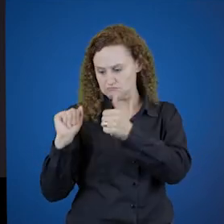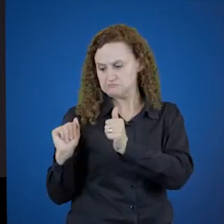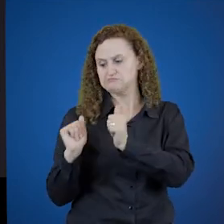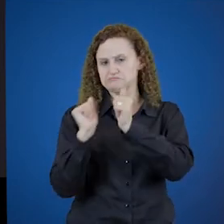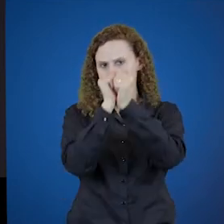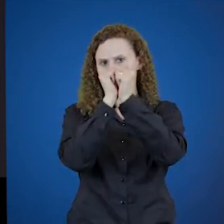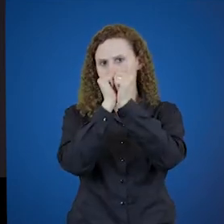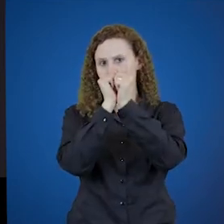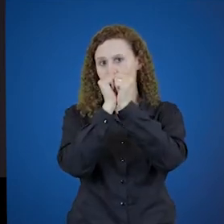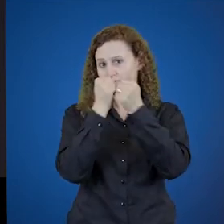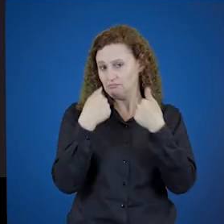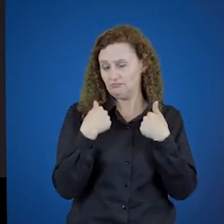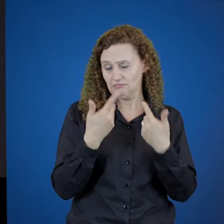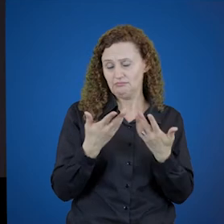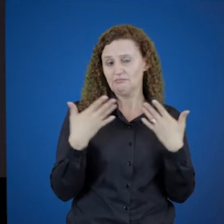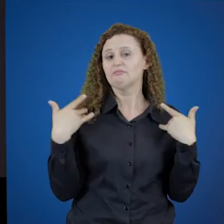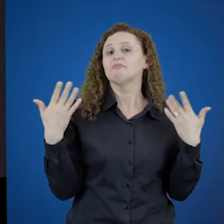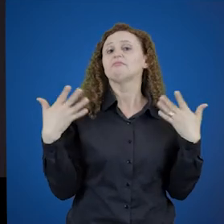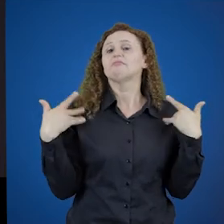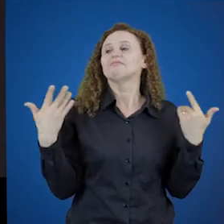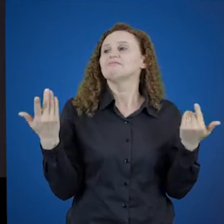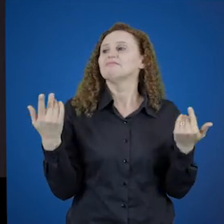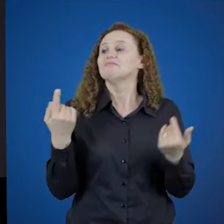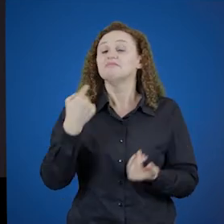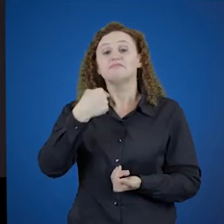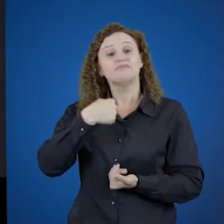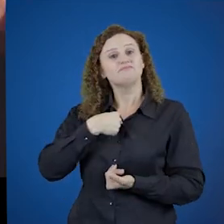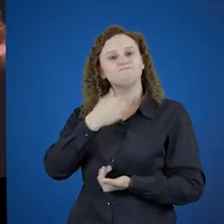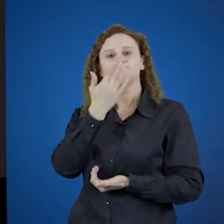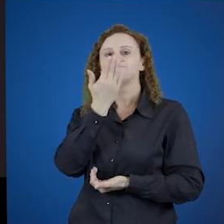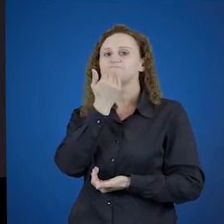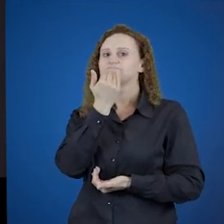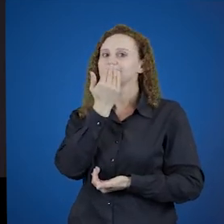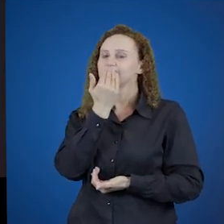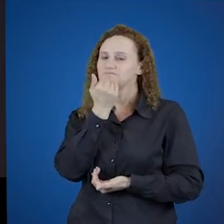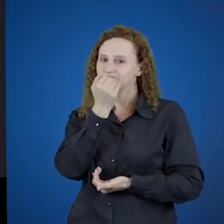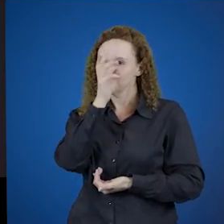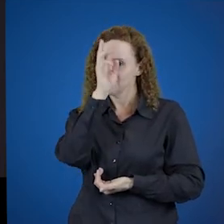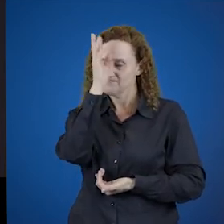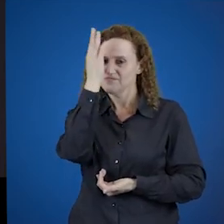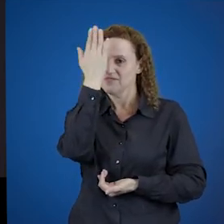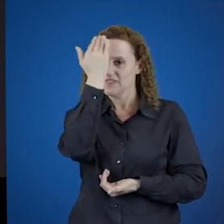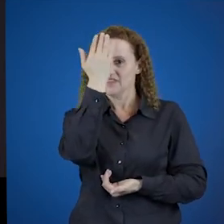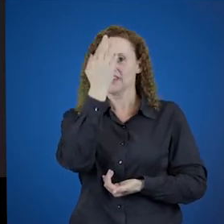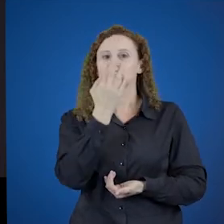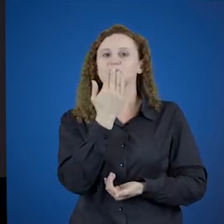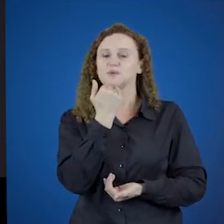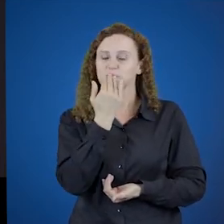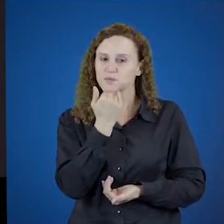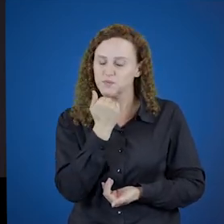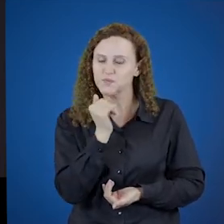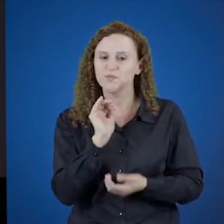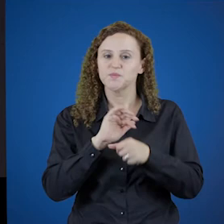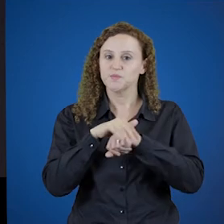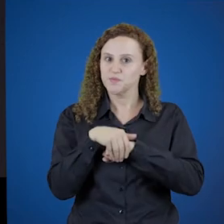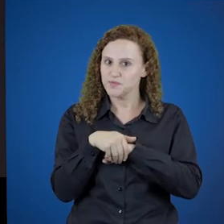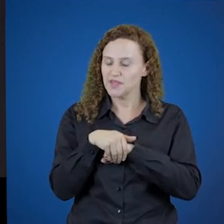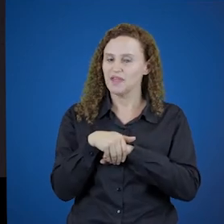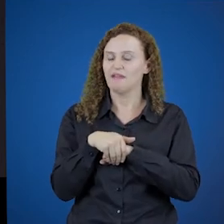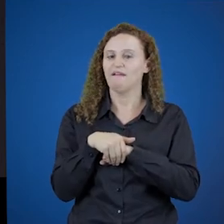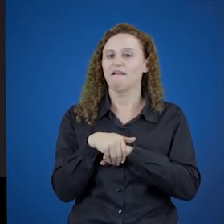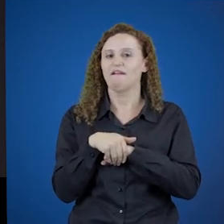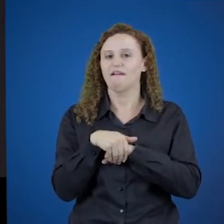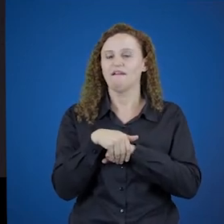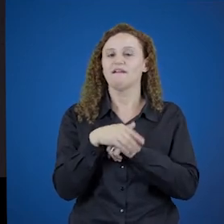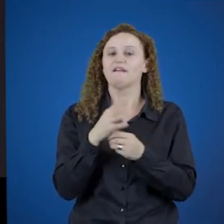companheiros de eu de passeio eu jantei com o meu amigo esse meu amigo é um adjunto